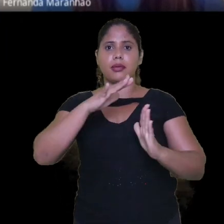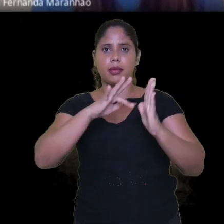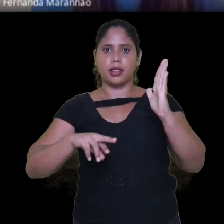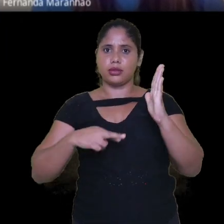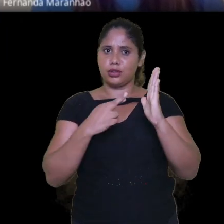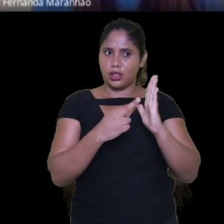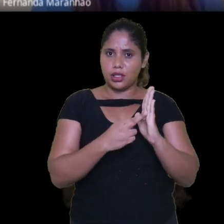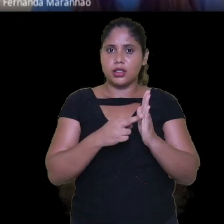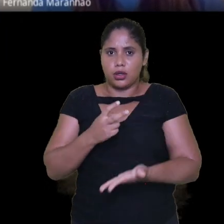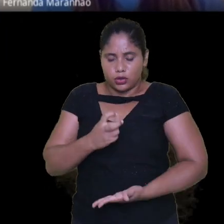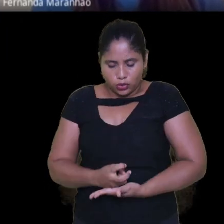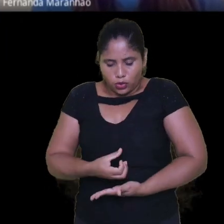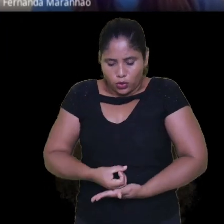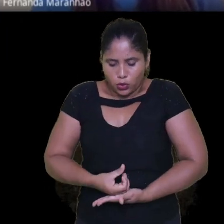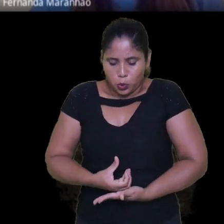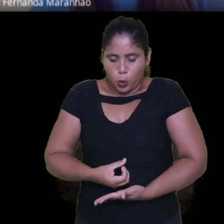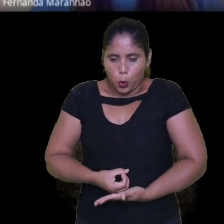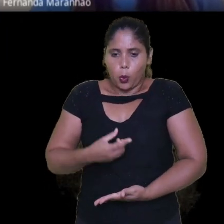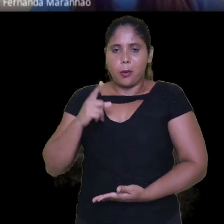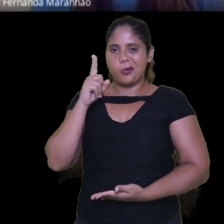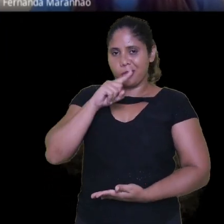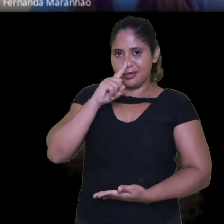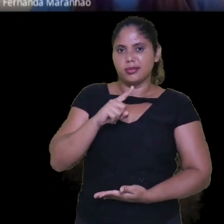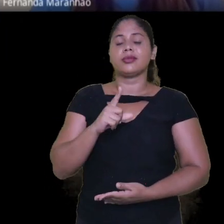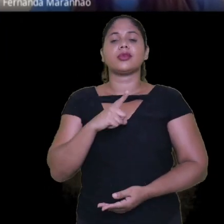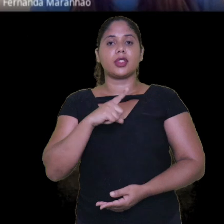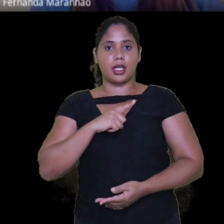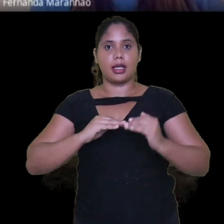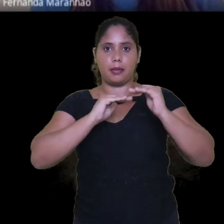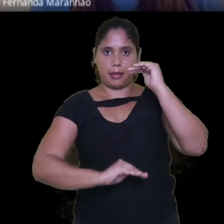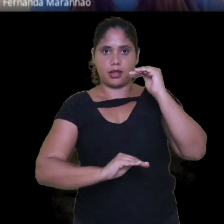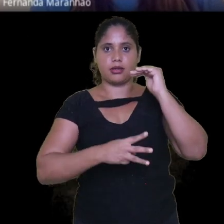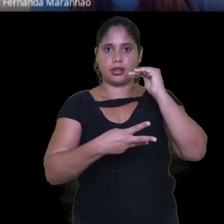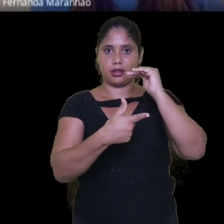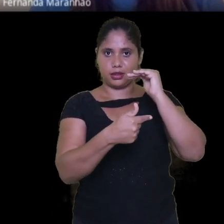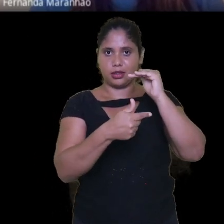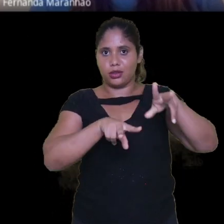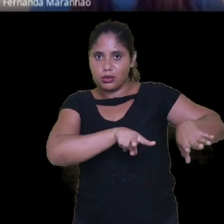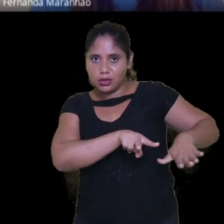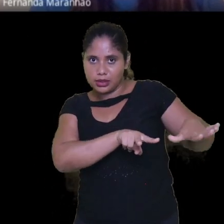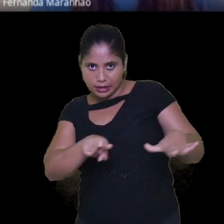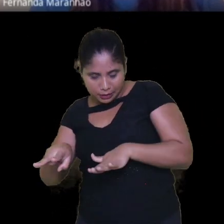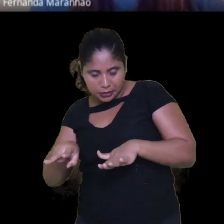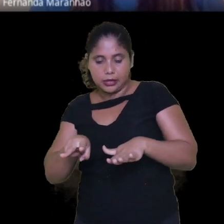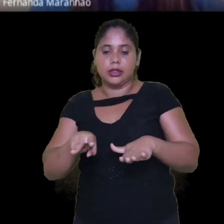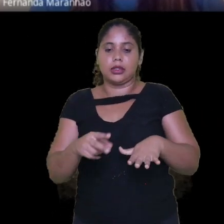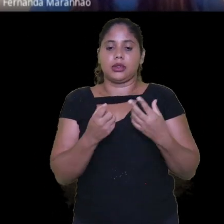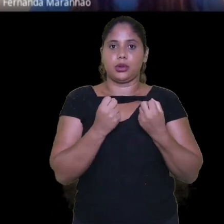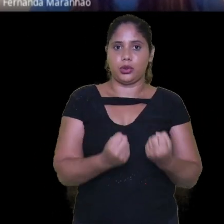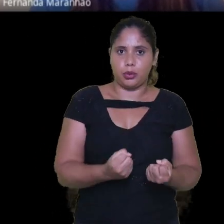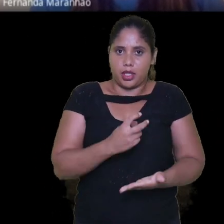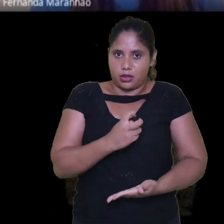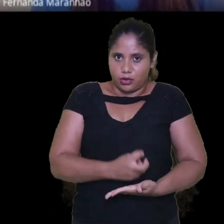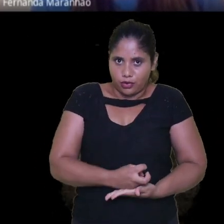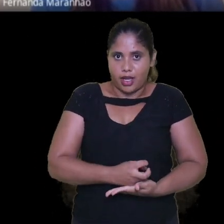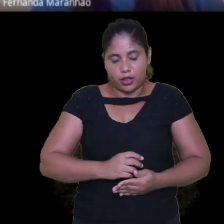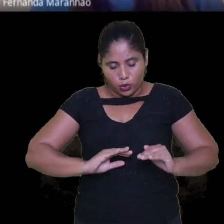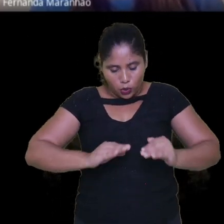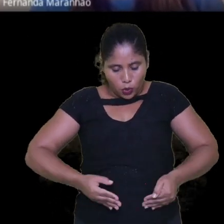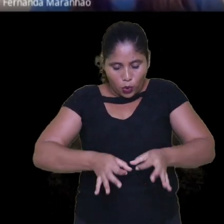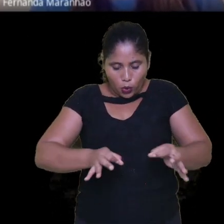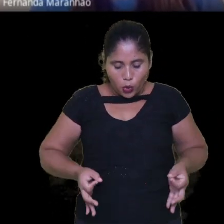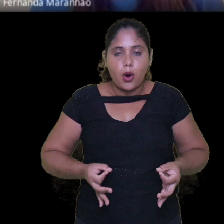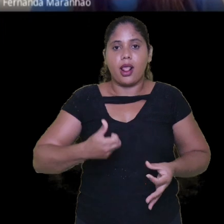uterinas ou com alteração do Doppler da artéria umbilical. Abaixo de 32 semanas são esses os critérios. Acima